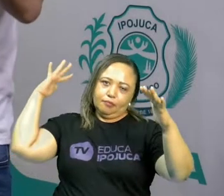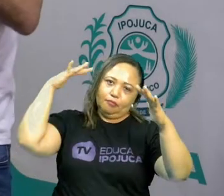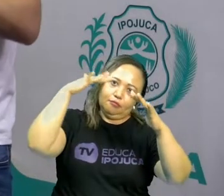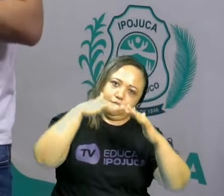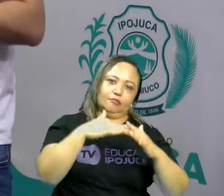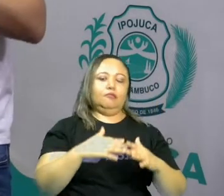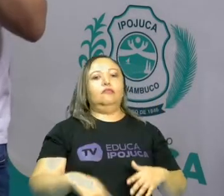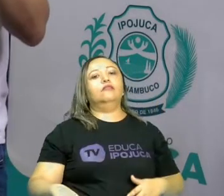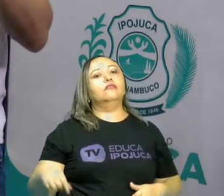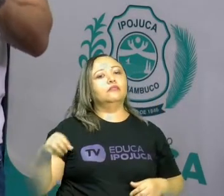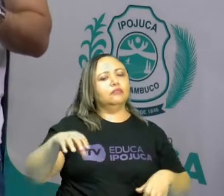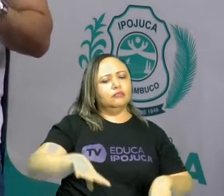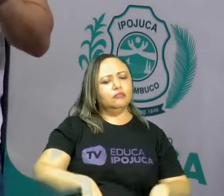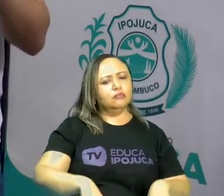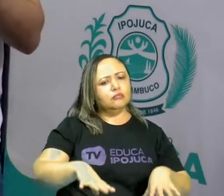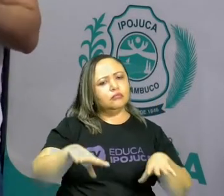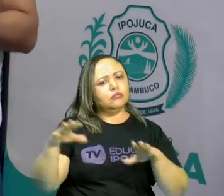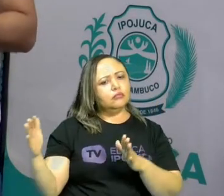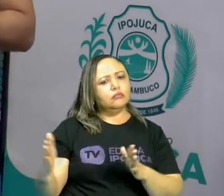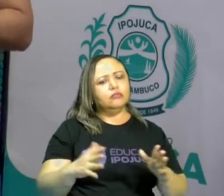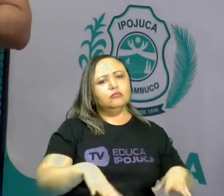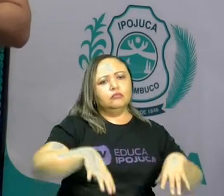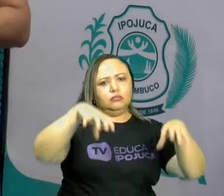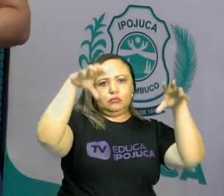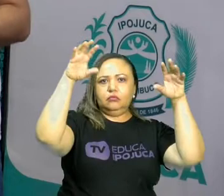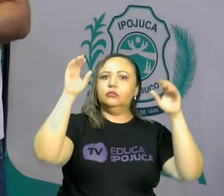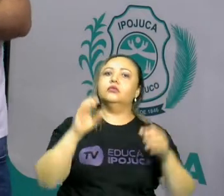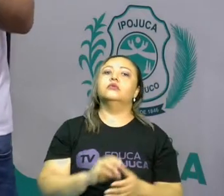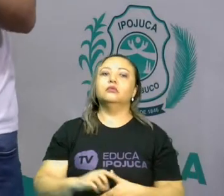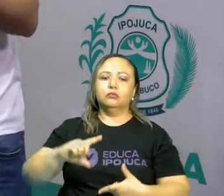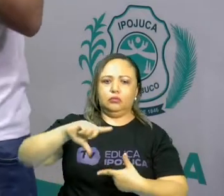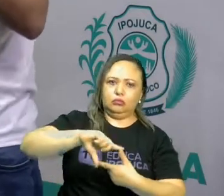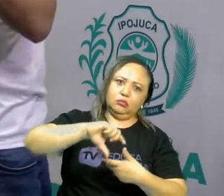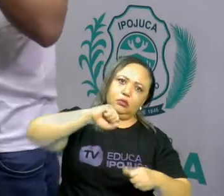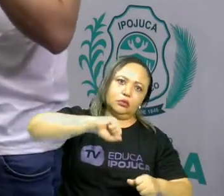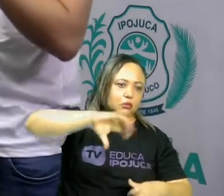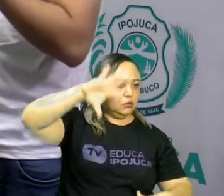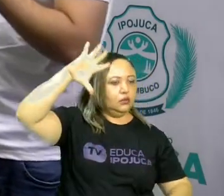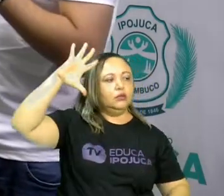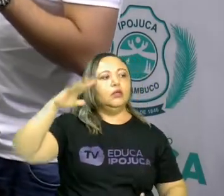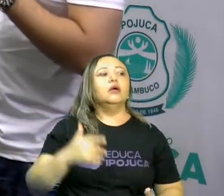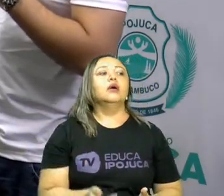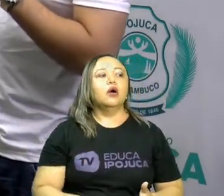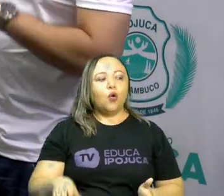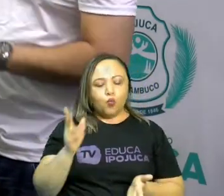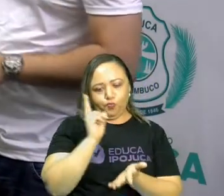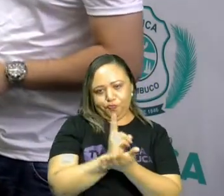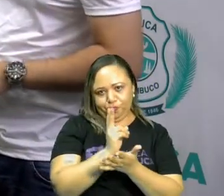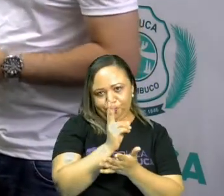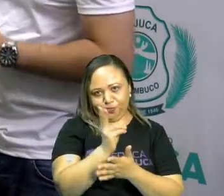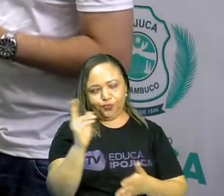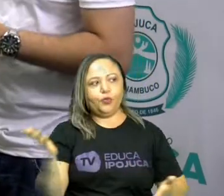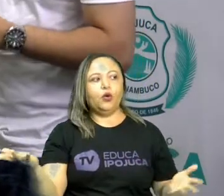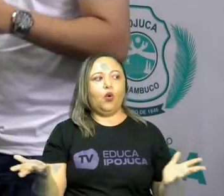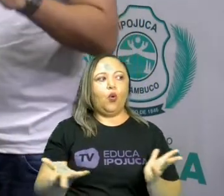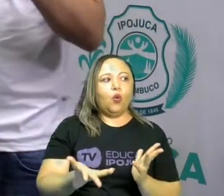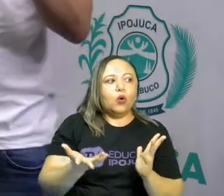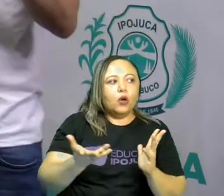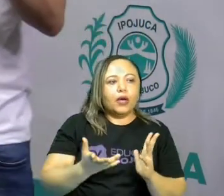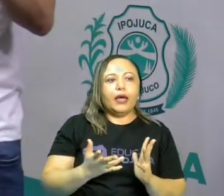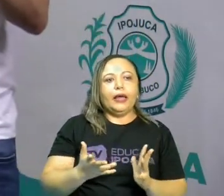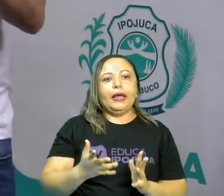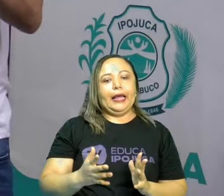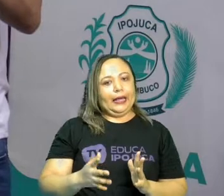idade moderna idade contemporânea vamos lá então não